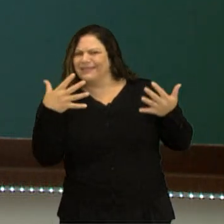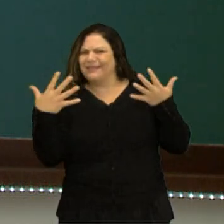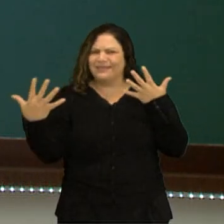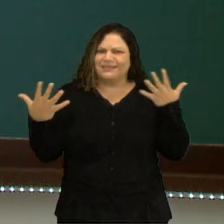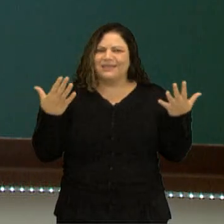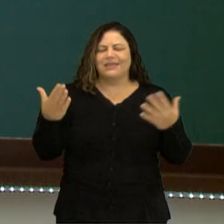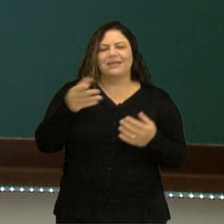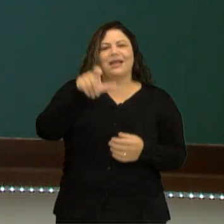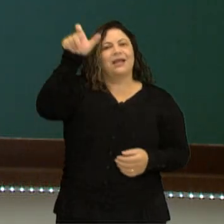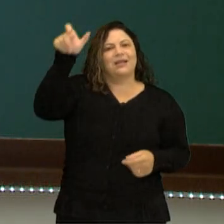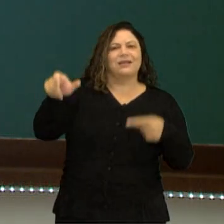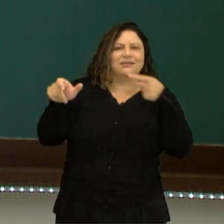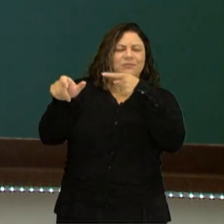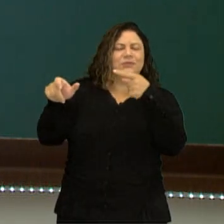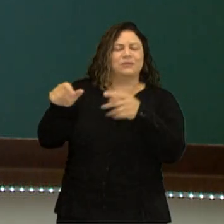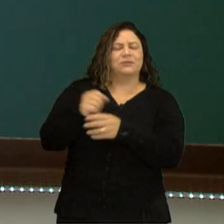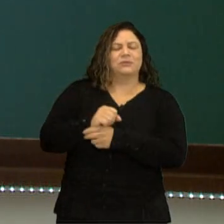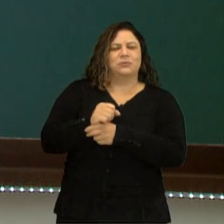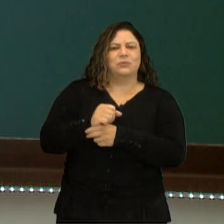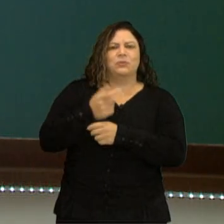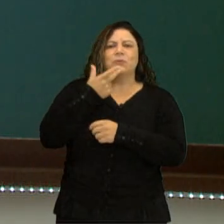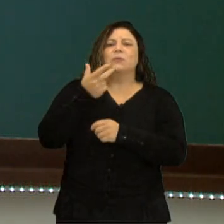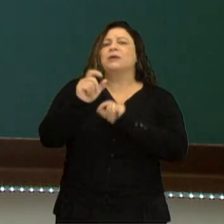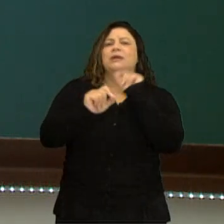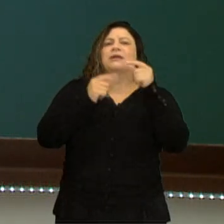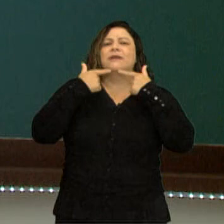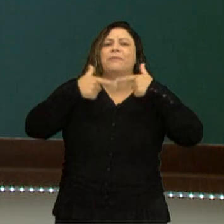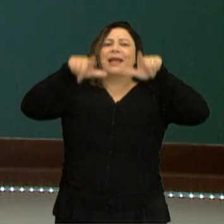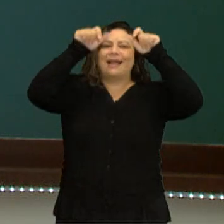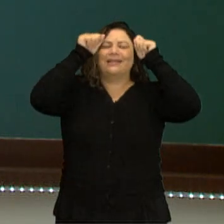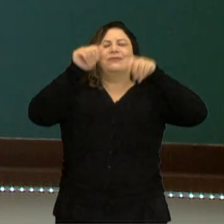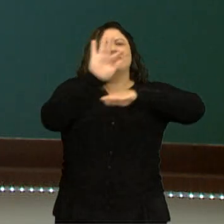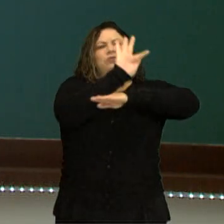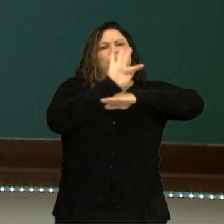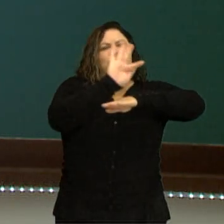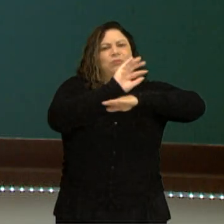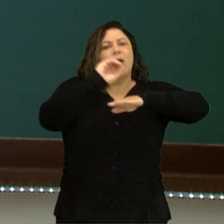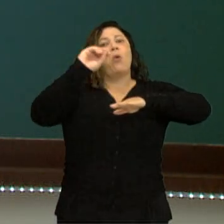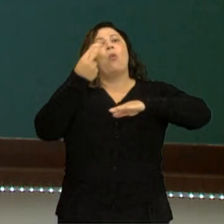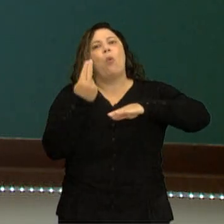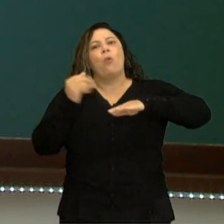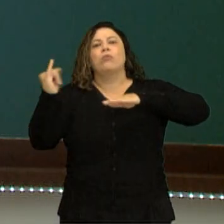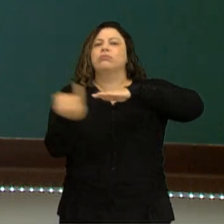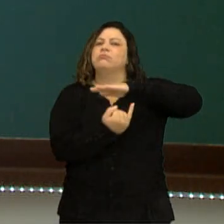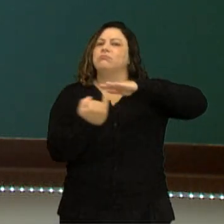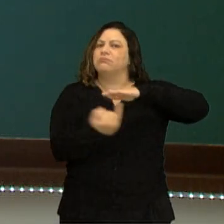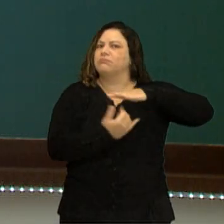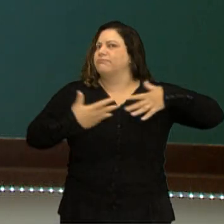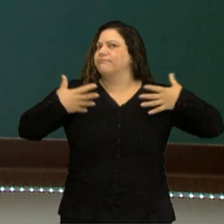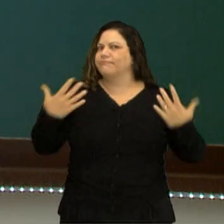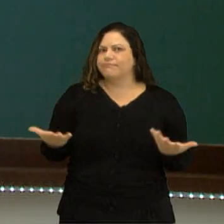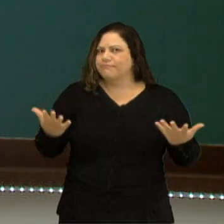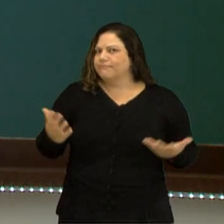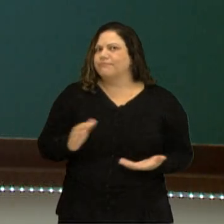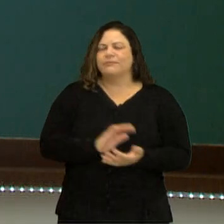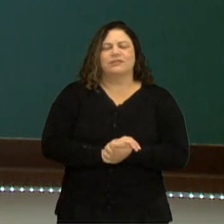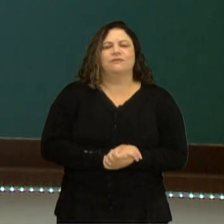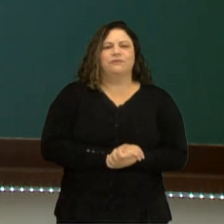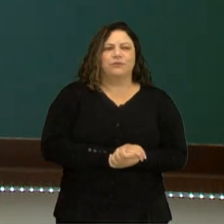que essa pessoa está falando em uma linguagem formal ou informal? Então com certeza quando